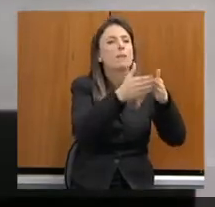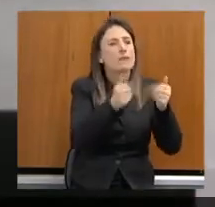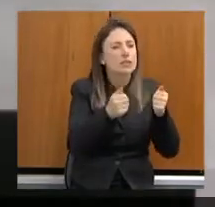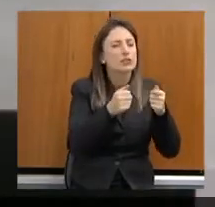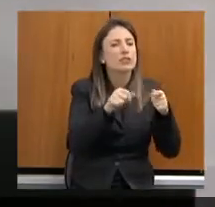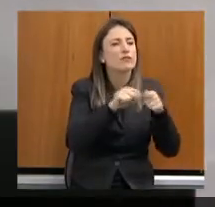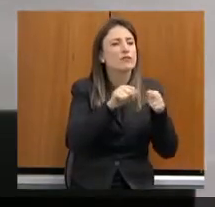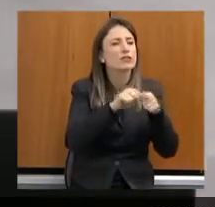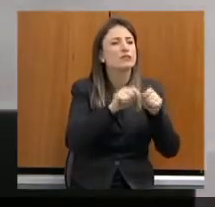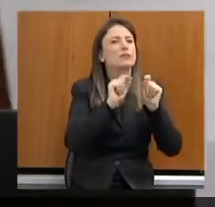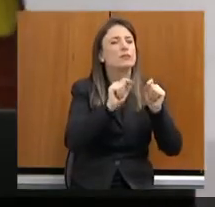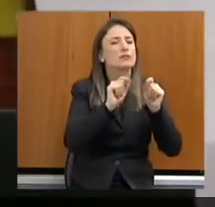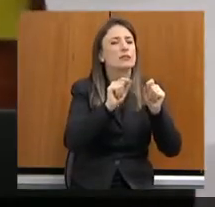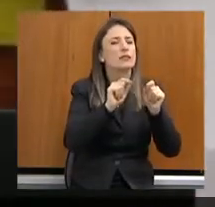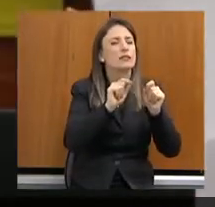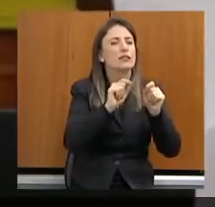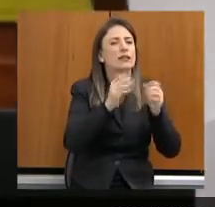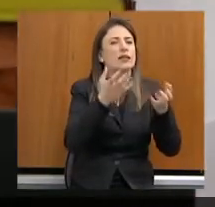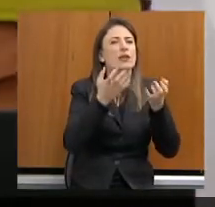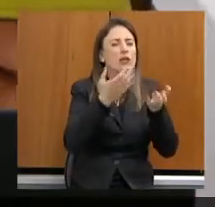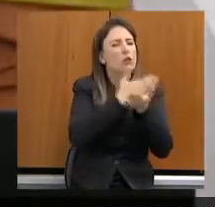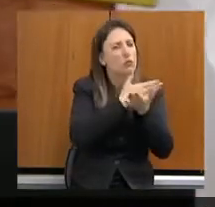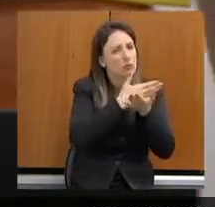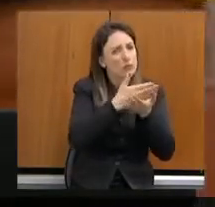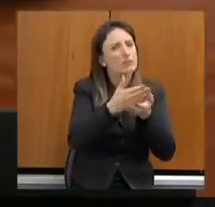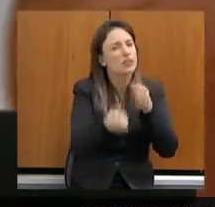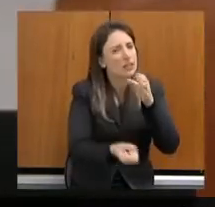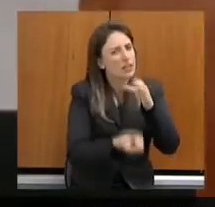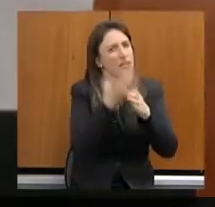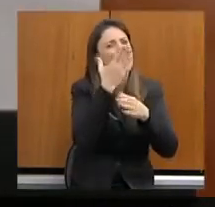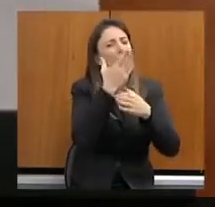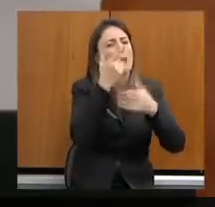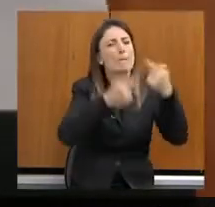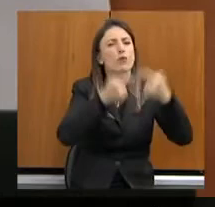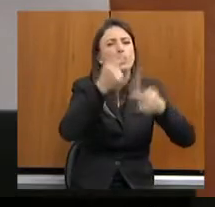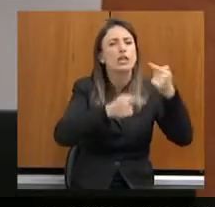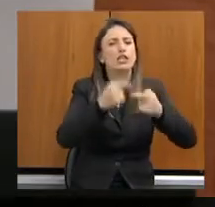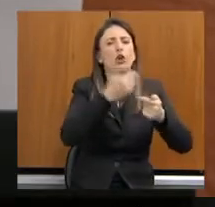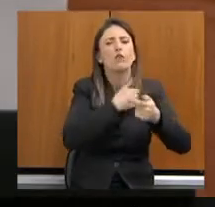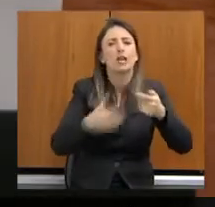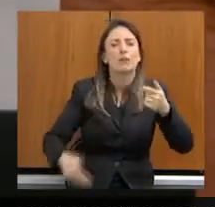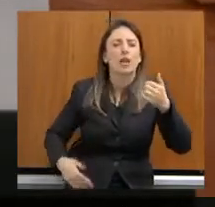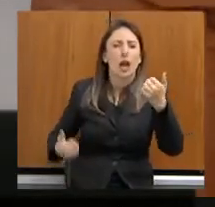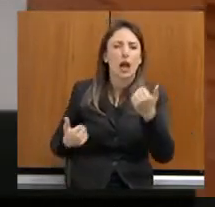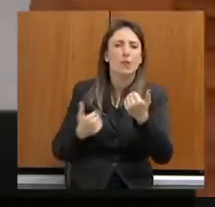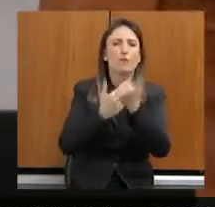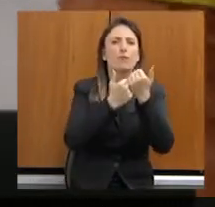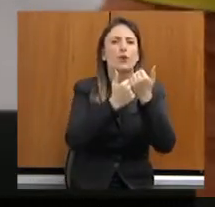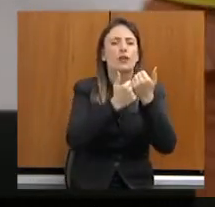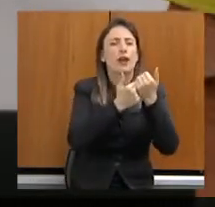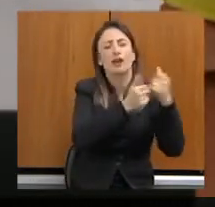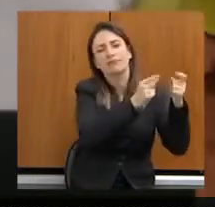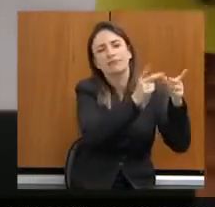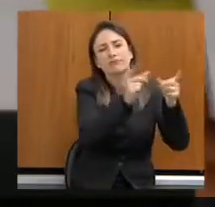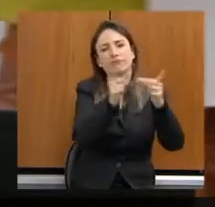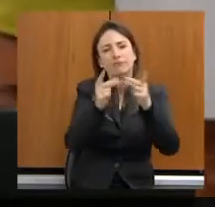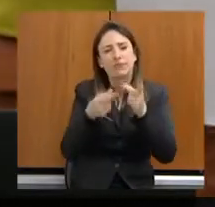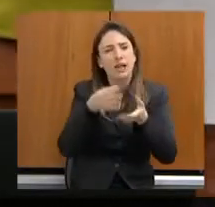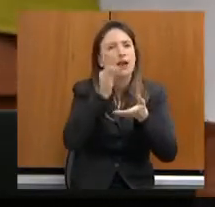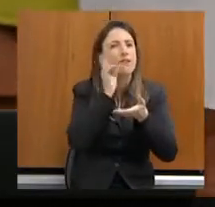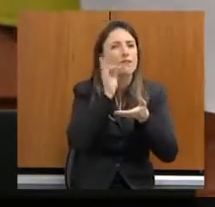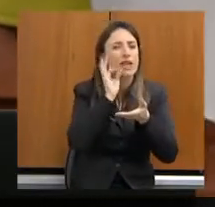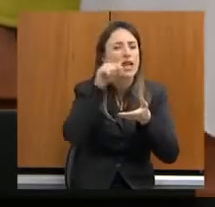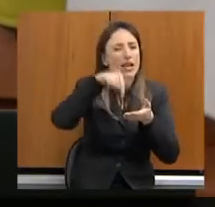providências para que seja implantada política governamental Para apoiar a comercialização do café no estado